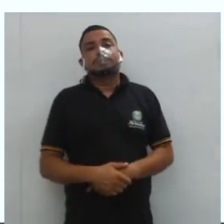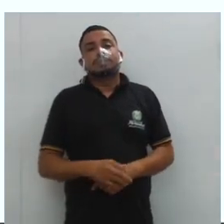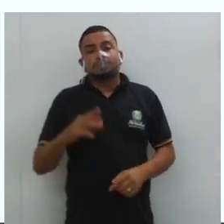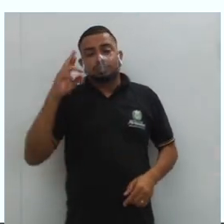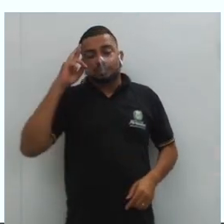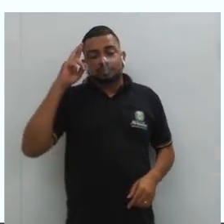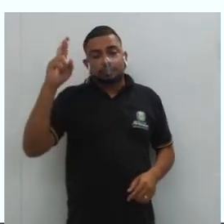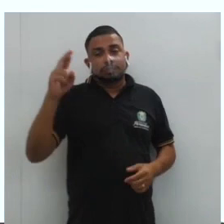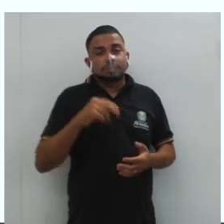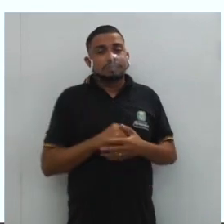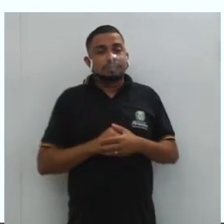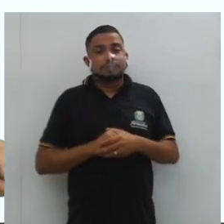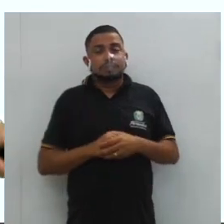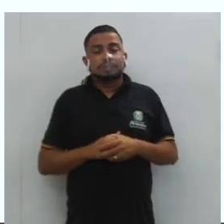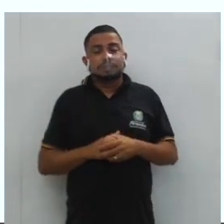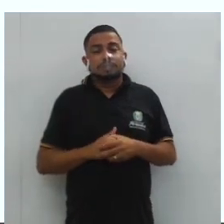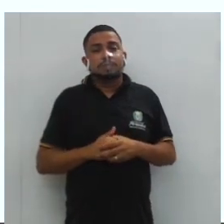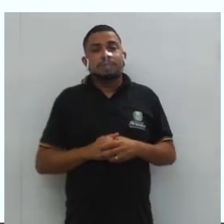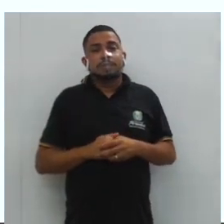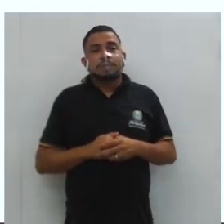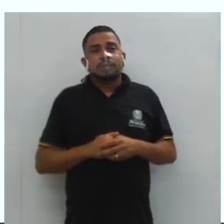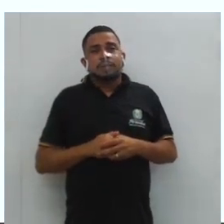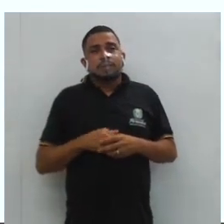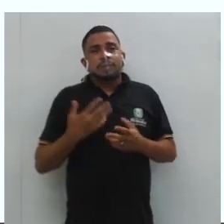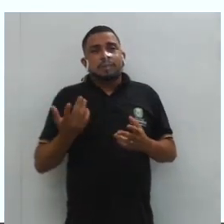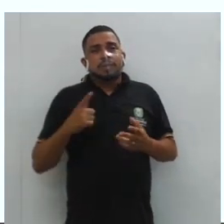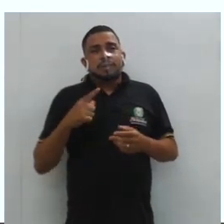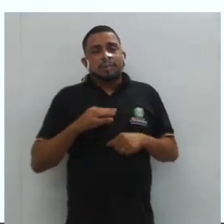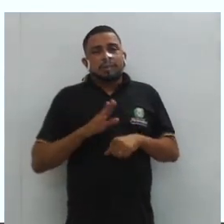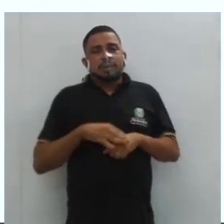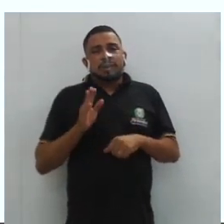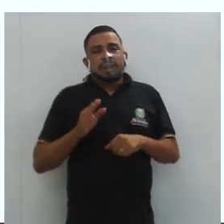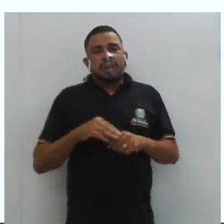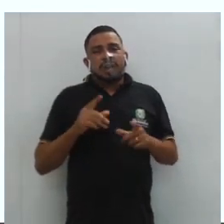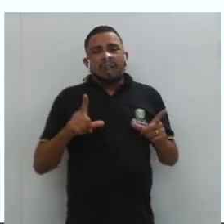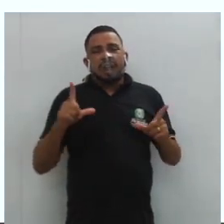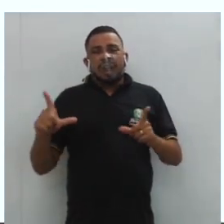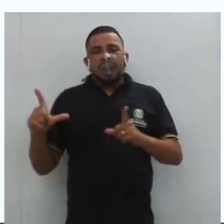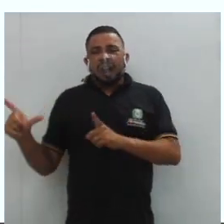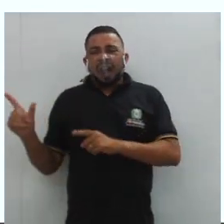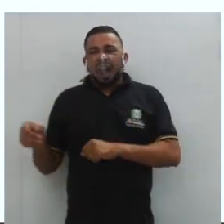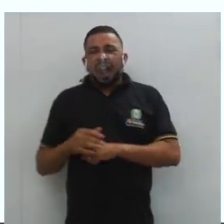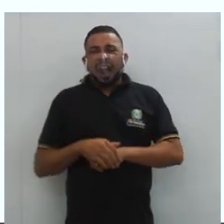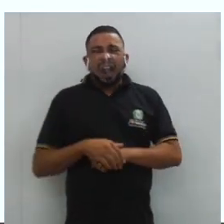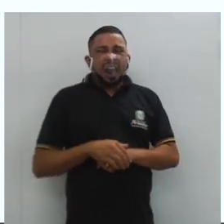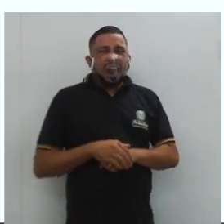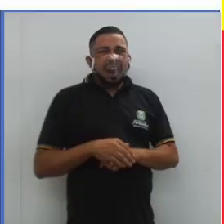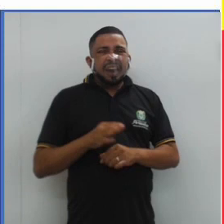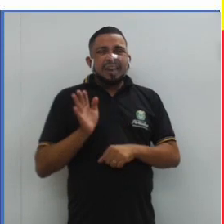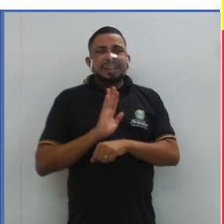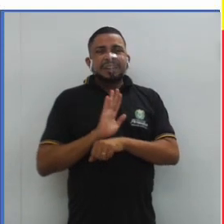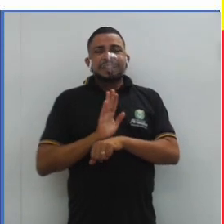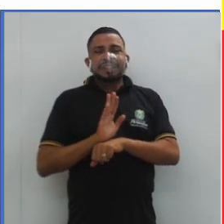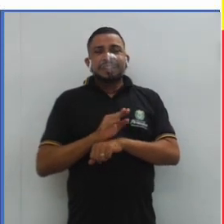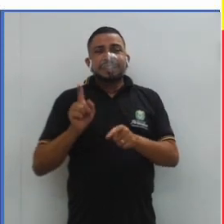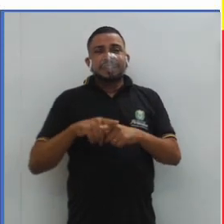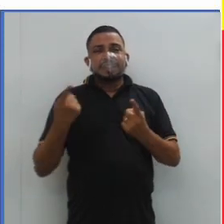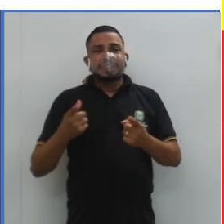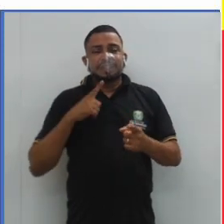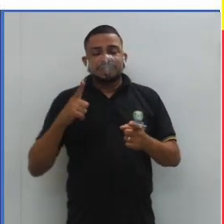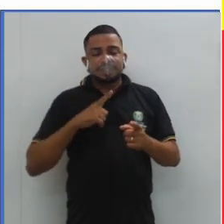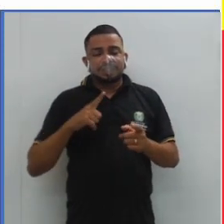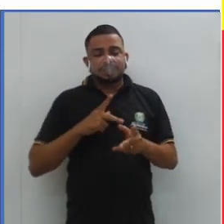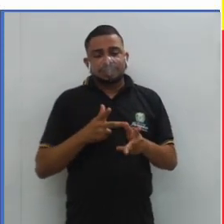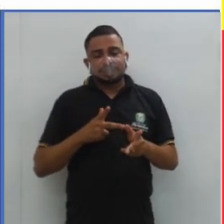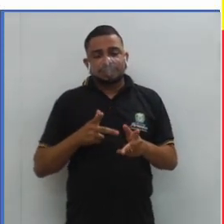ele vai auxiliar o diretor, né, para filmar as cenas, para dirigir as cenas do filme. E